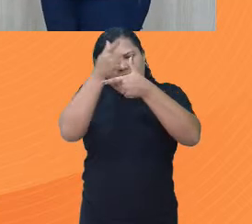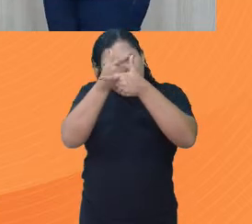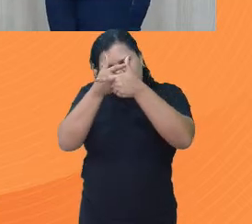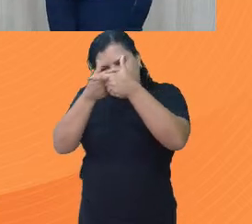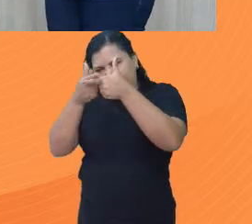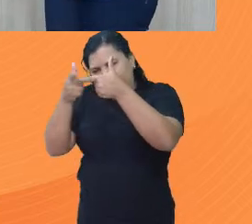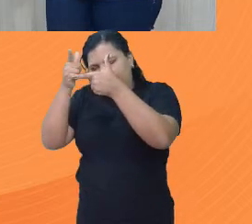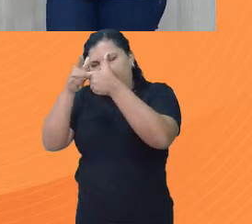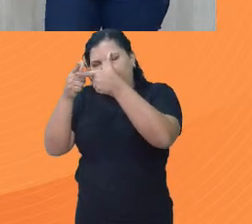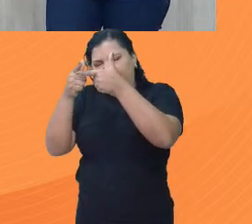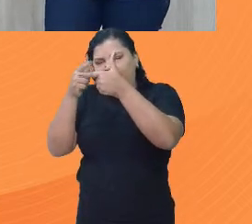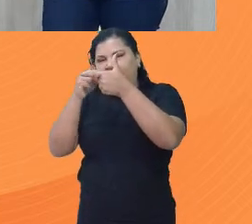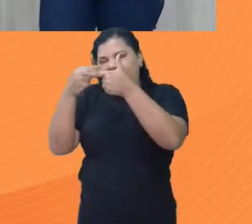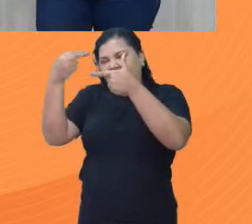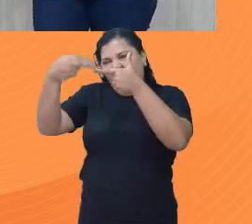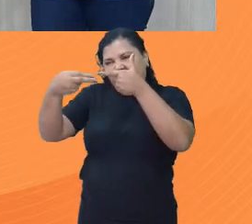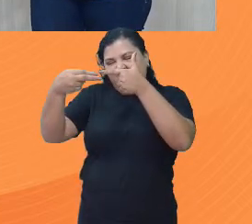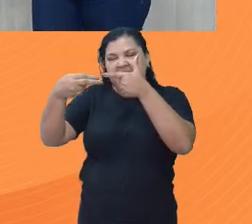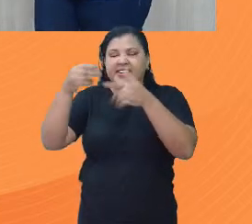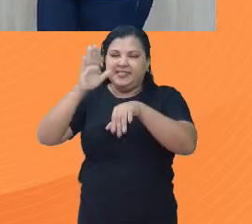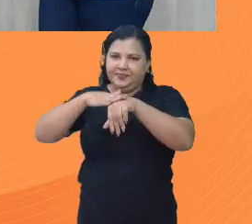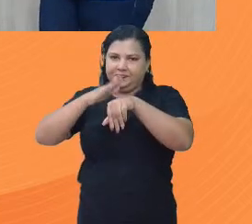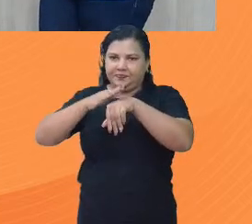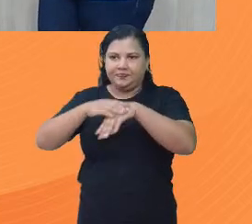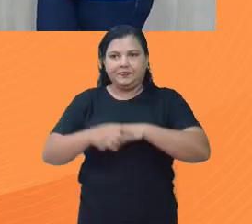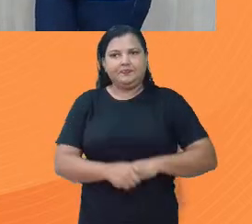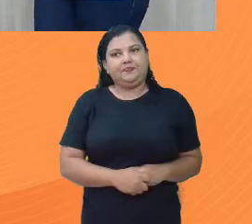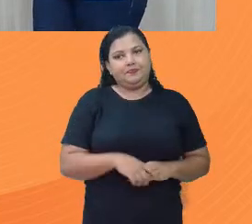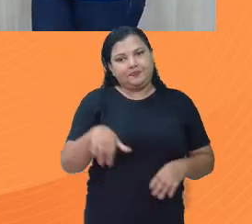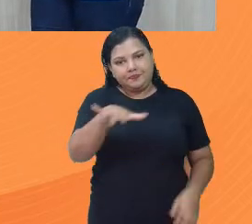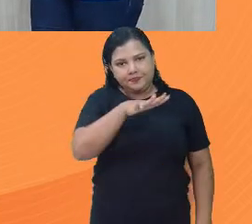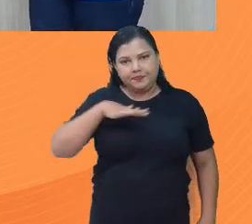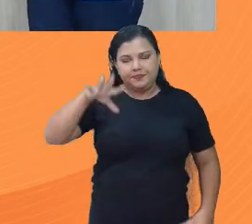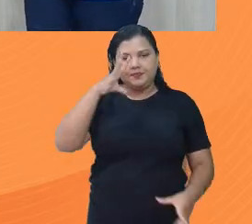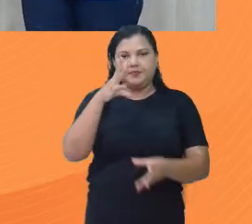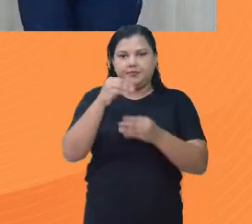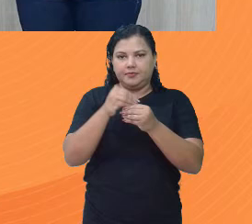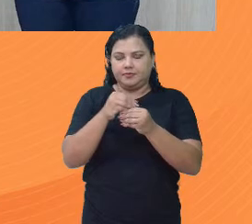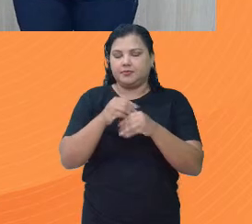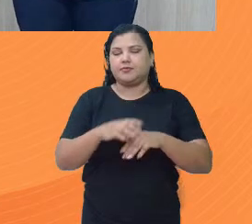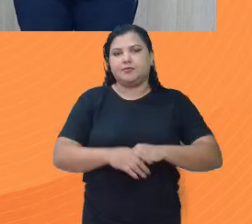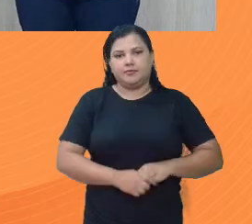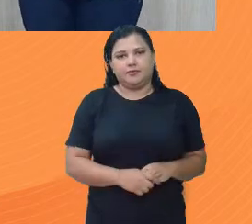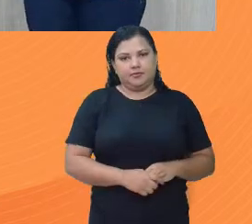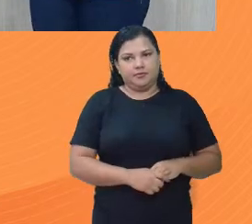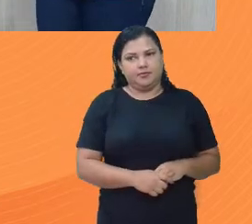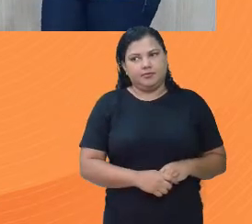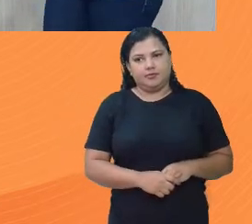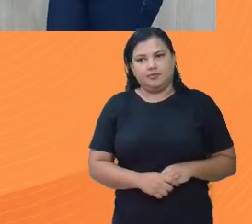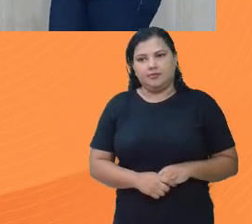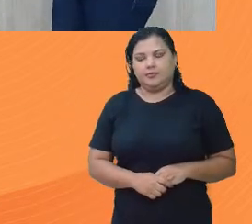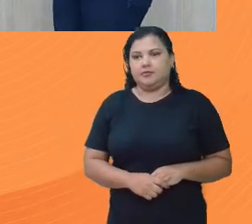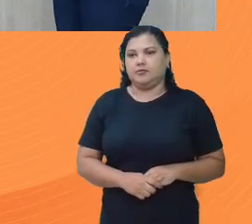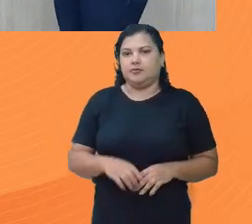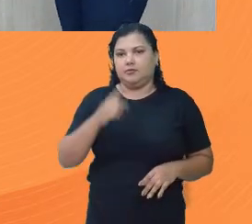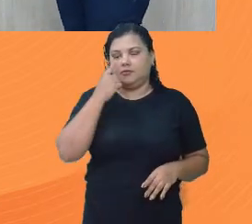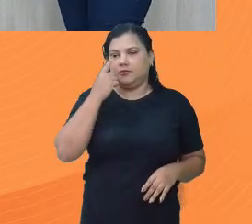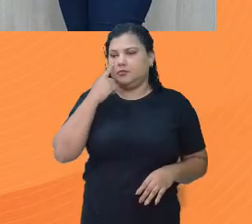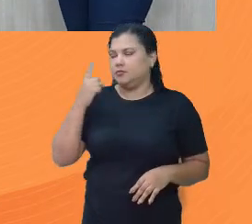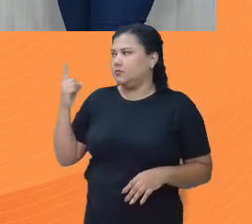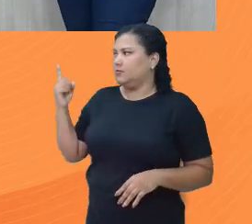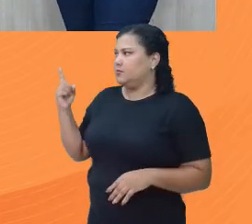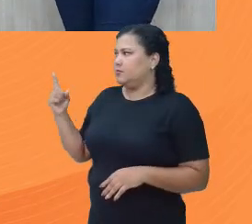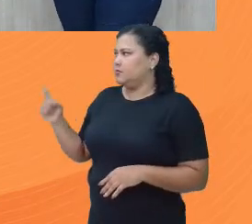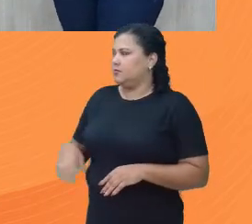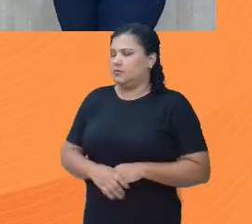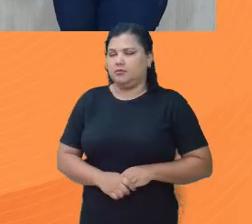gente vai ter o total de situações. Aqui, no caso, o total de partes que eu fiz a divisão, tá certo? Então, aqui a gente ia ter